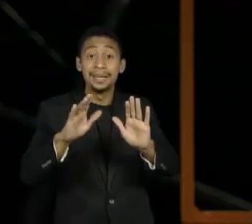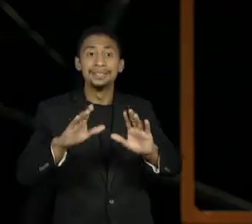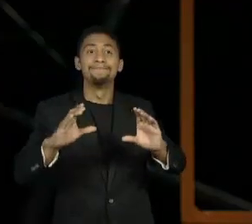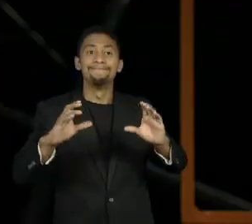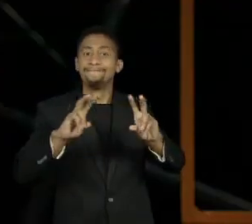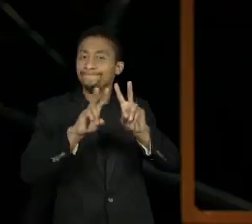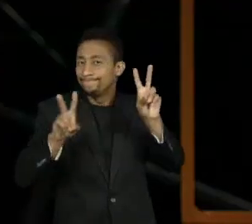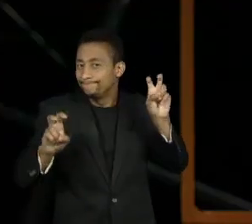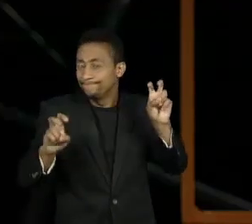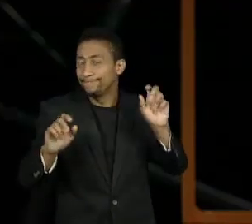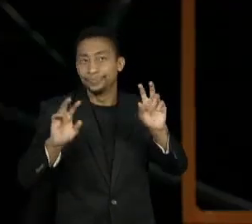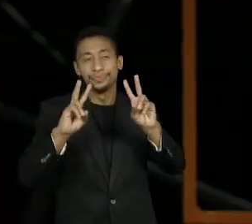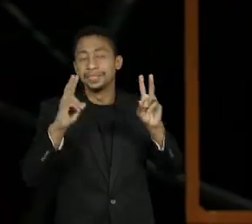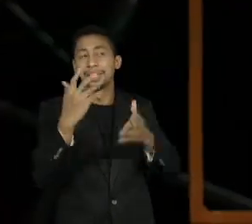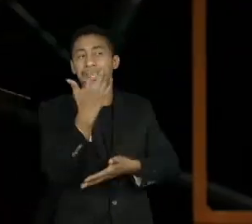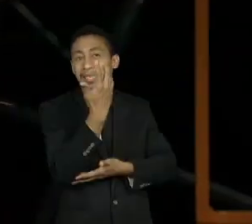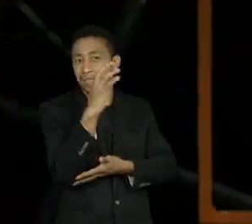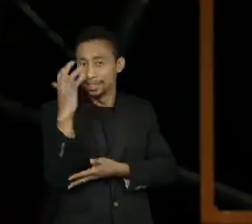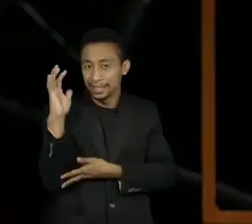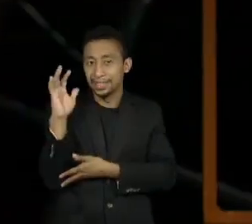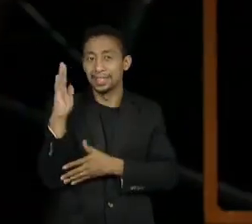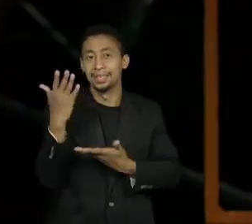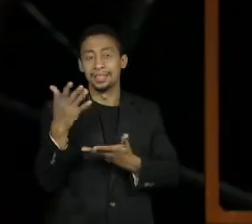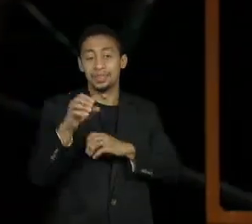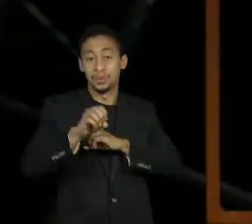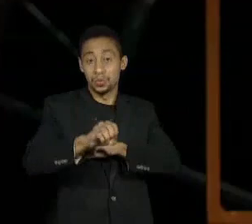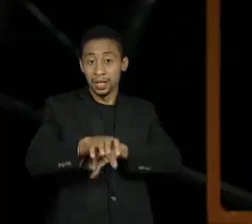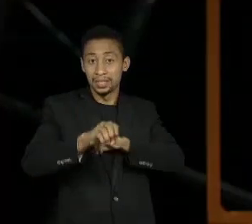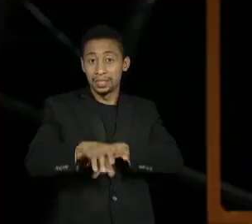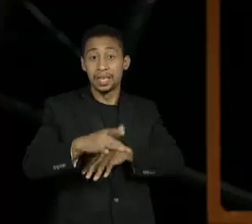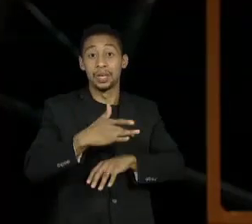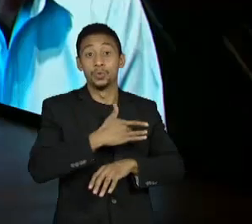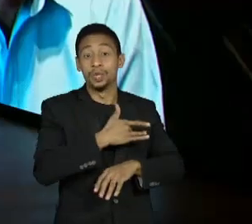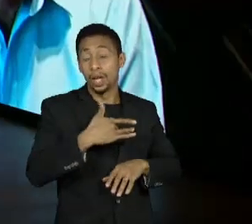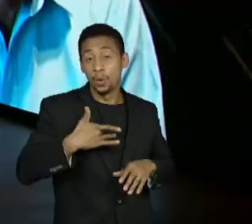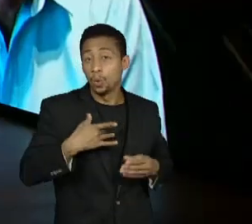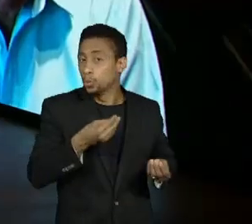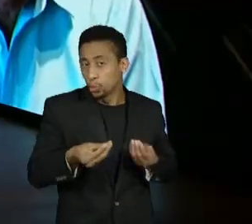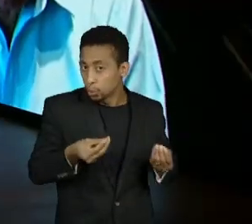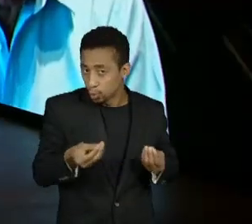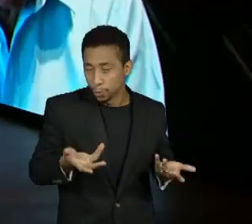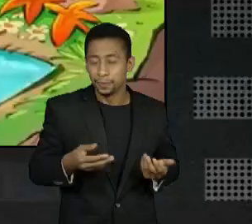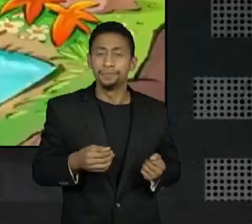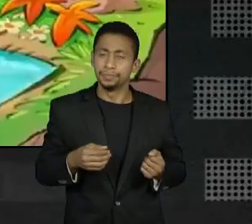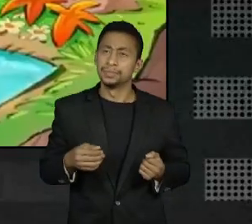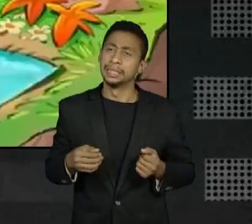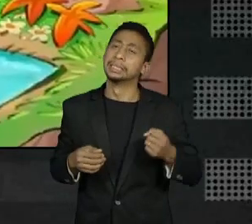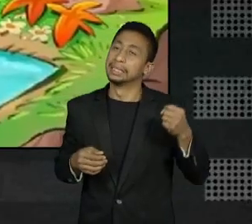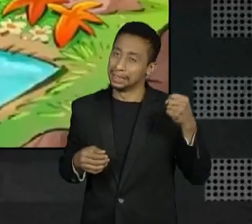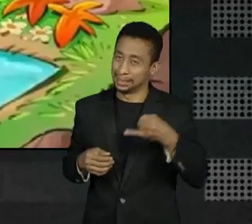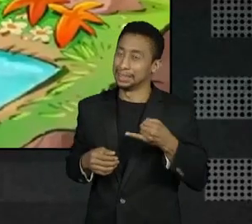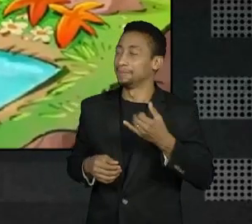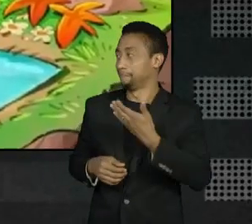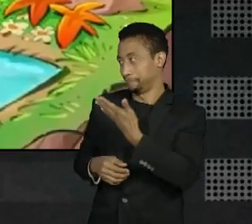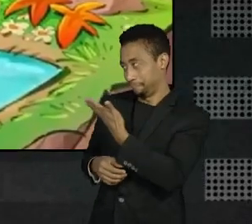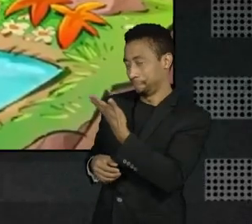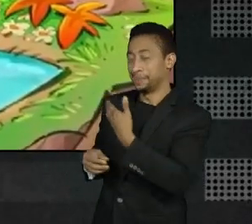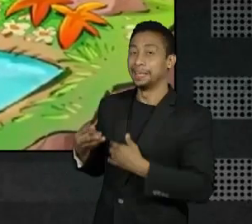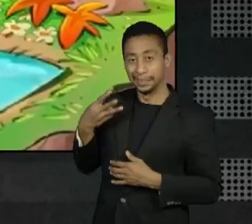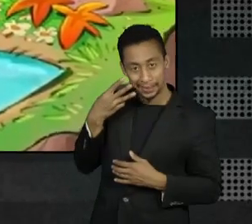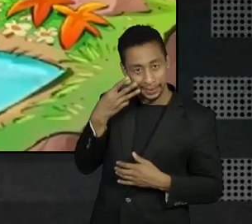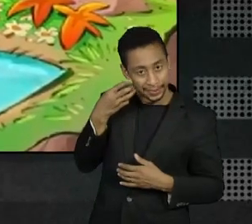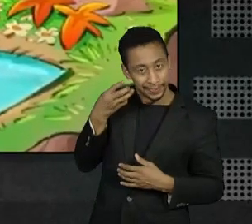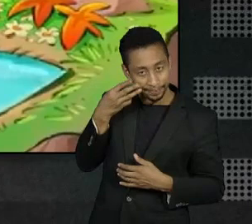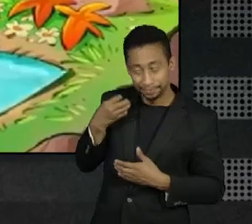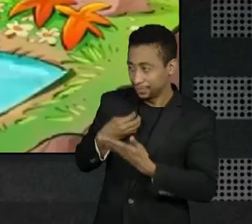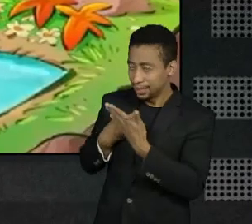da educação ambiental, da saúde. Né? Tenho. Chico Bento, por exemplo, é um embaixador do